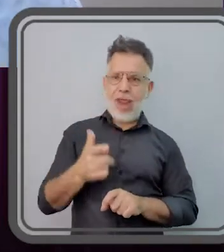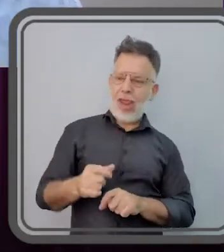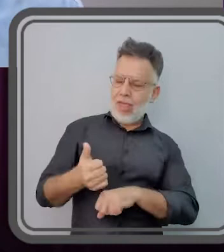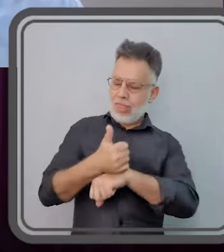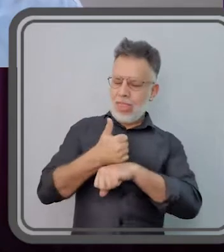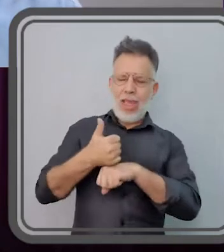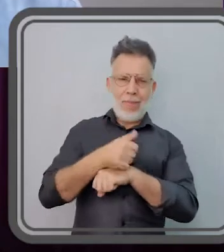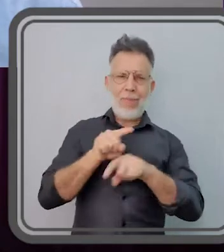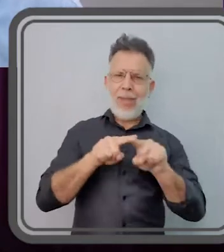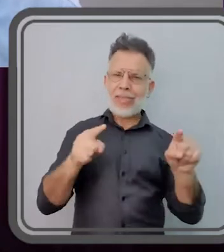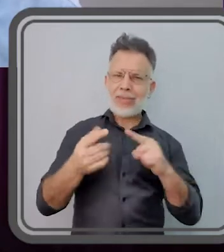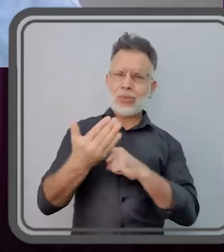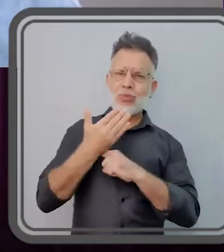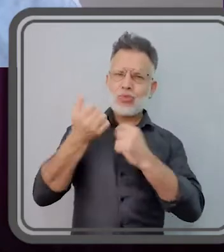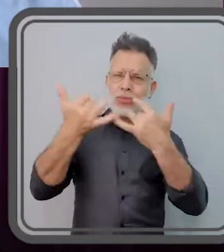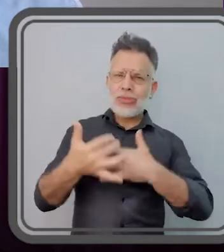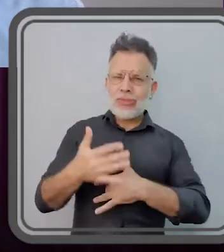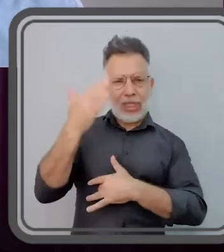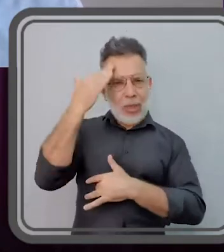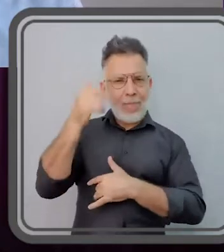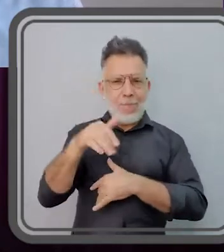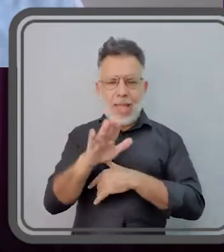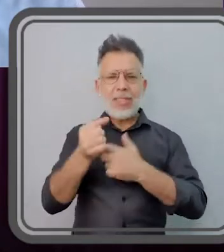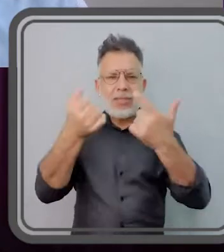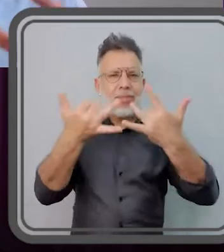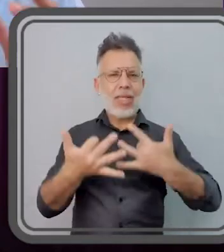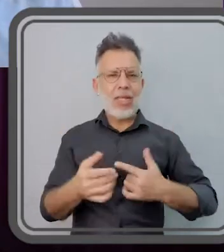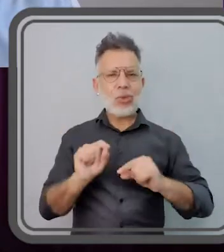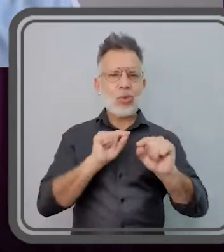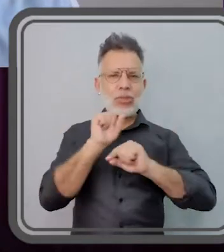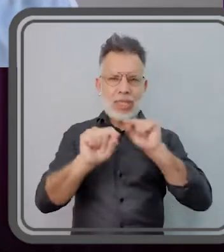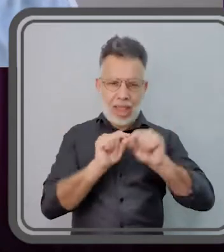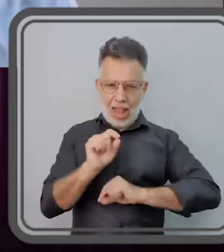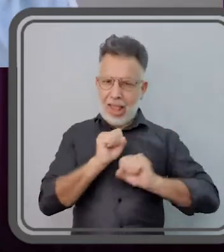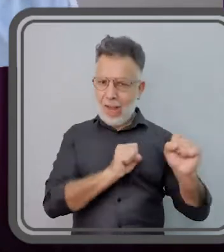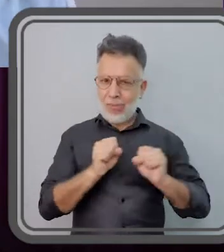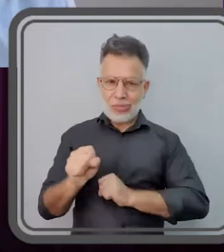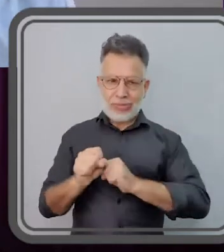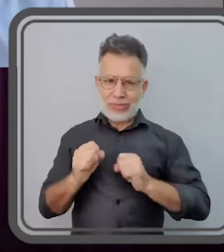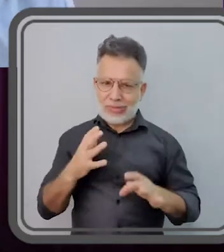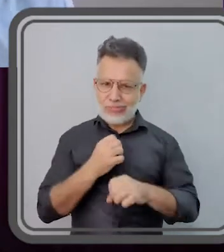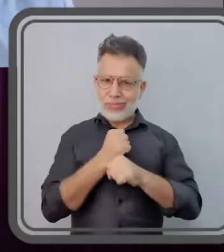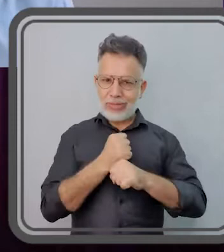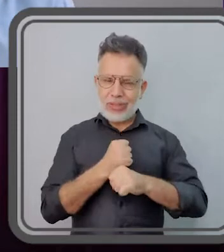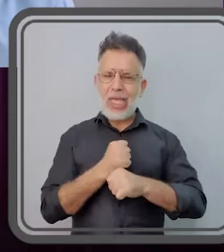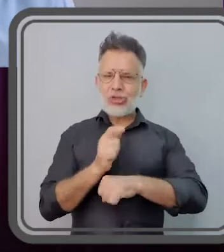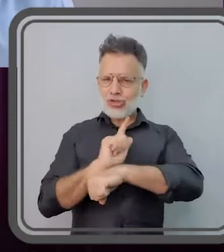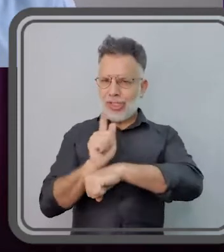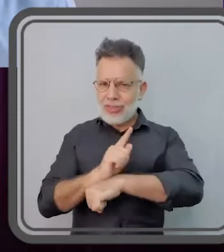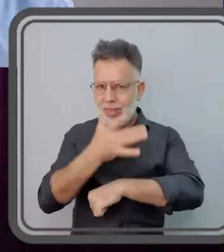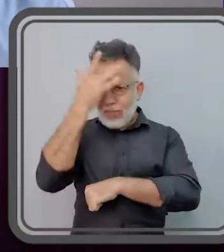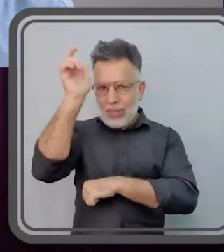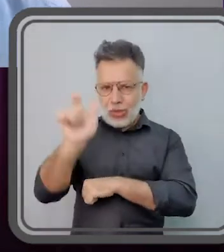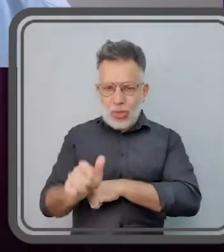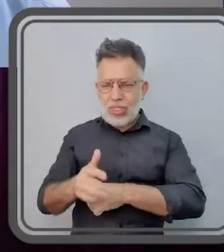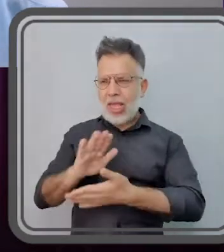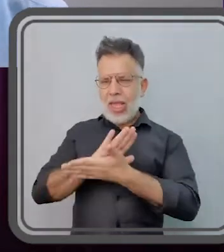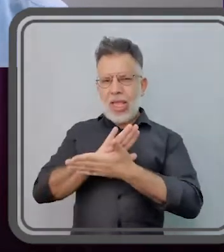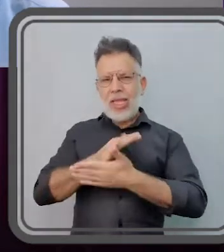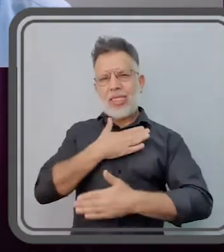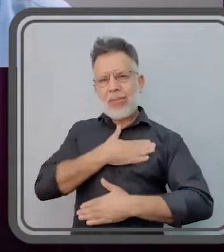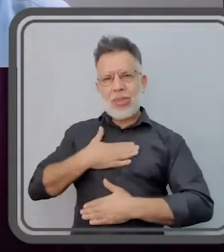carreira, mas ajuda a gente a entender um pouquinho mesmo, um pouquinho mais um detalhe. É possível medir gestão de pessoas e satisfação de